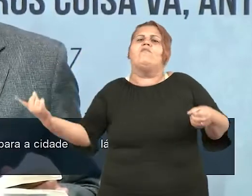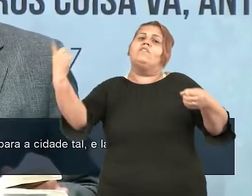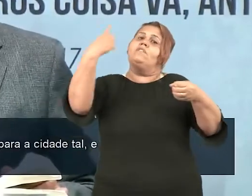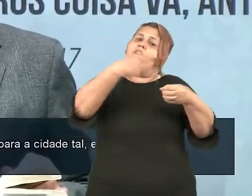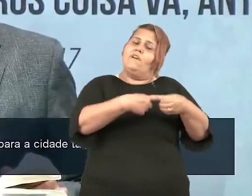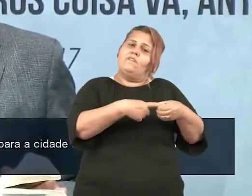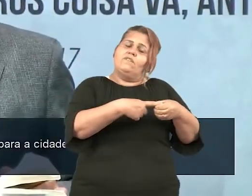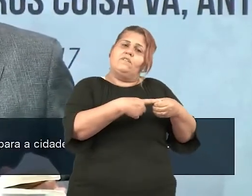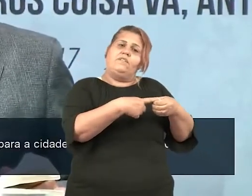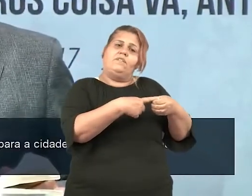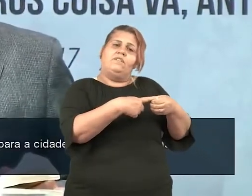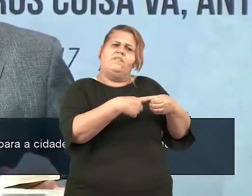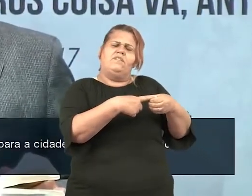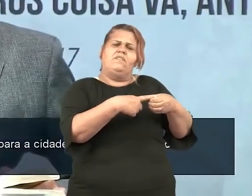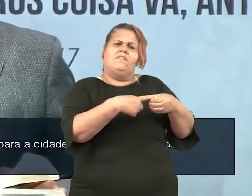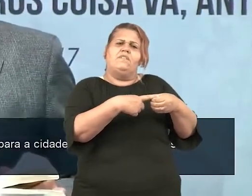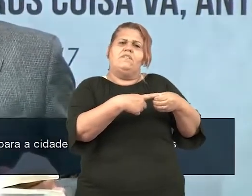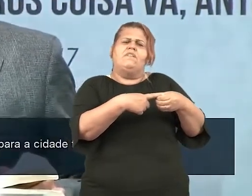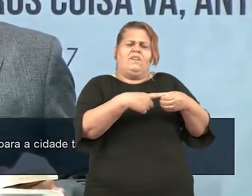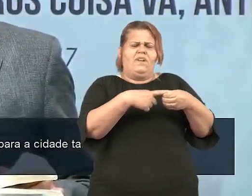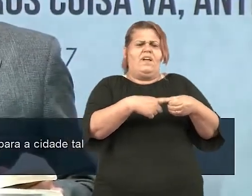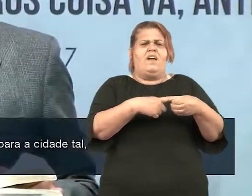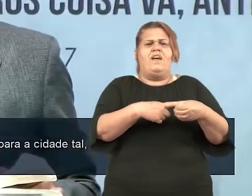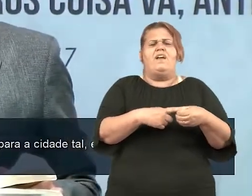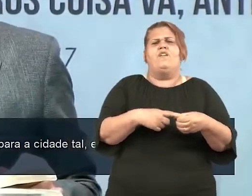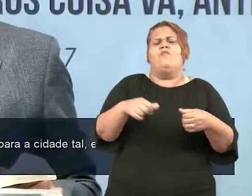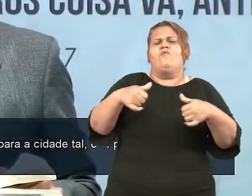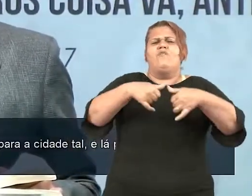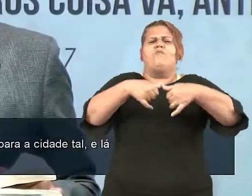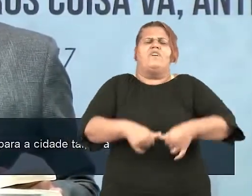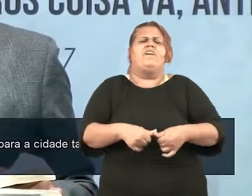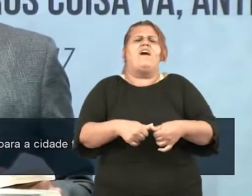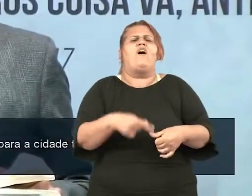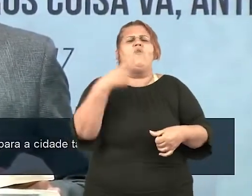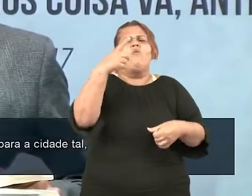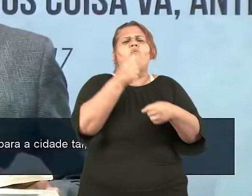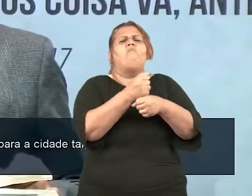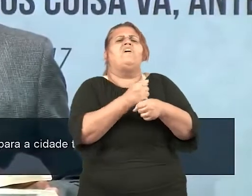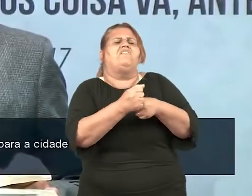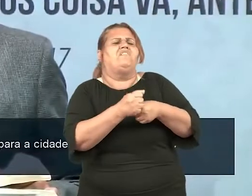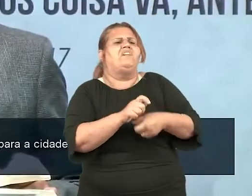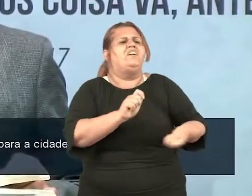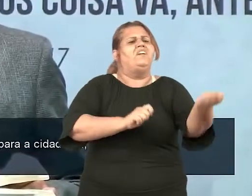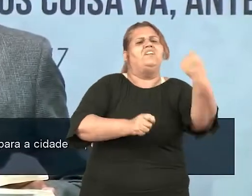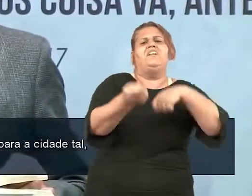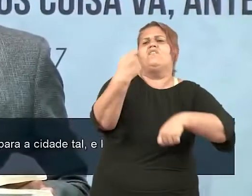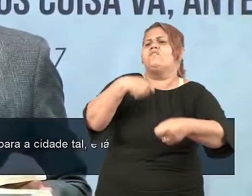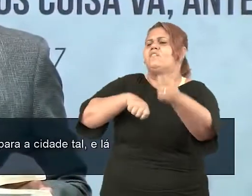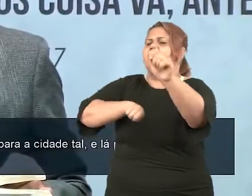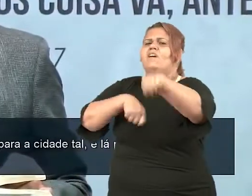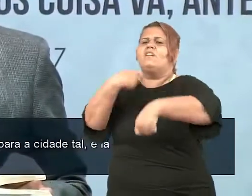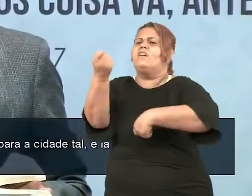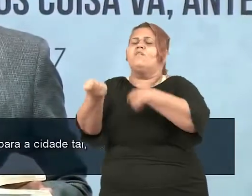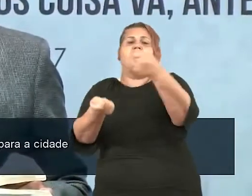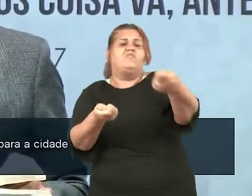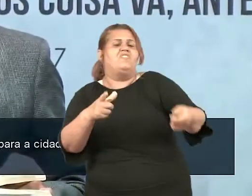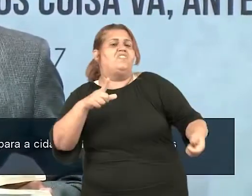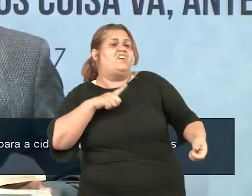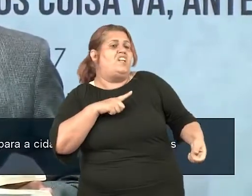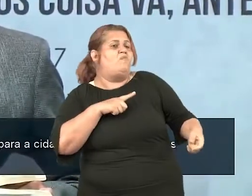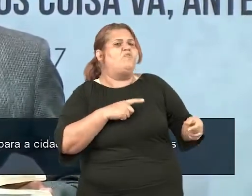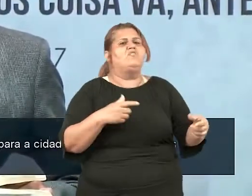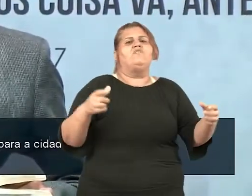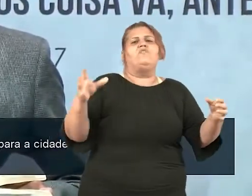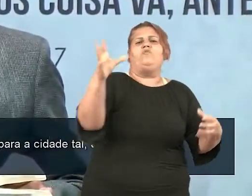a cidade tal, e lá passaremos um ano, e negociaremos, e teremos